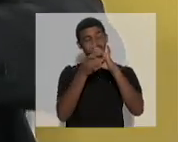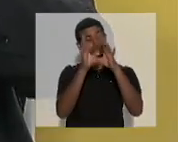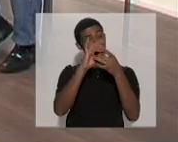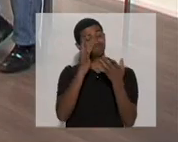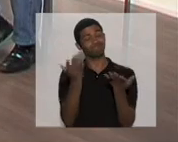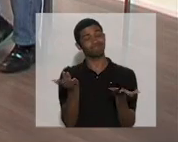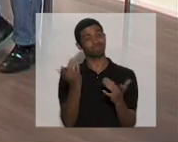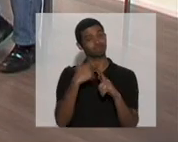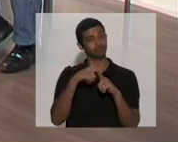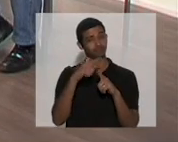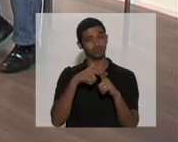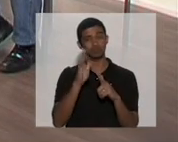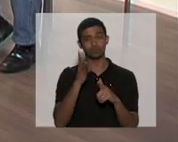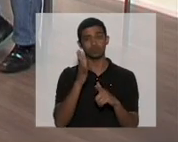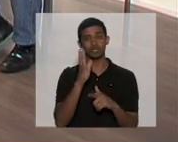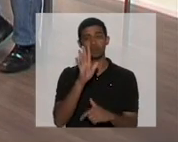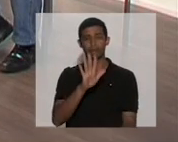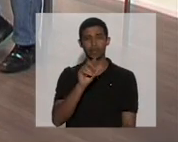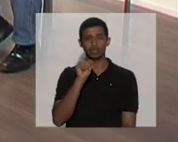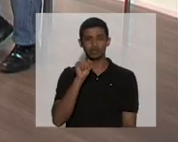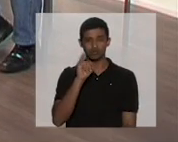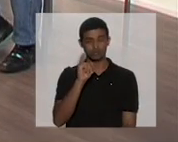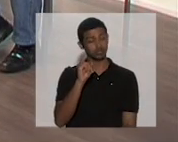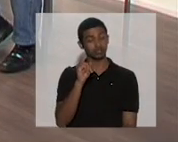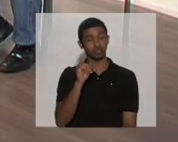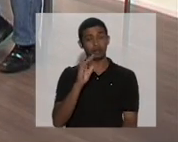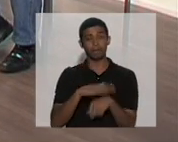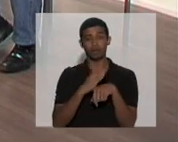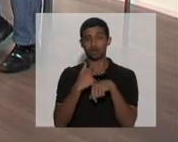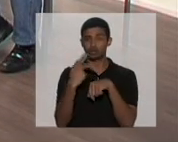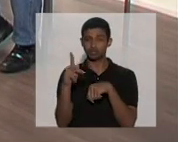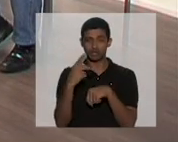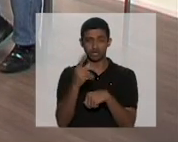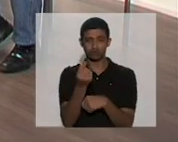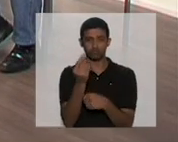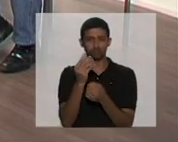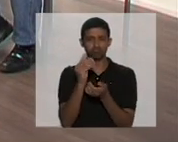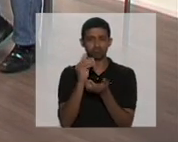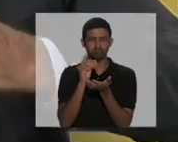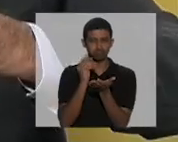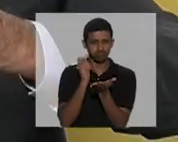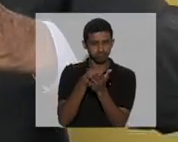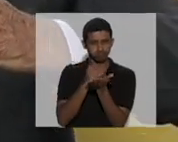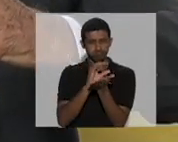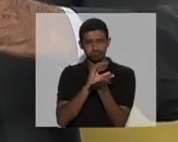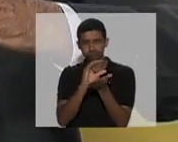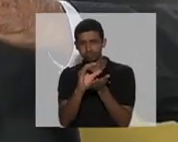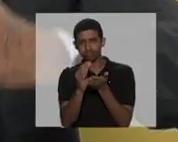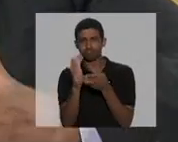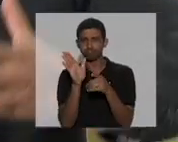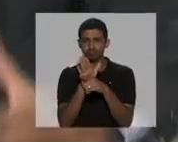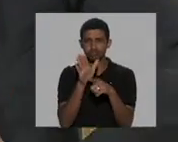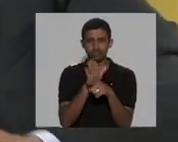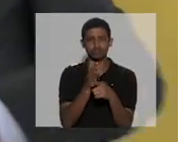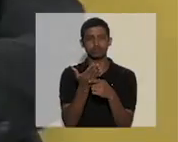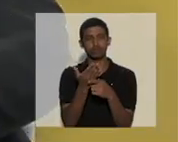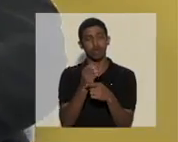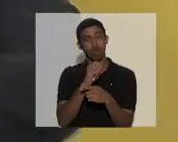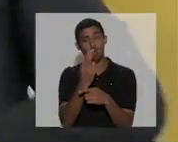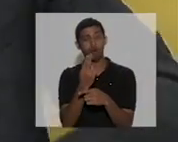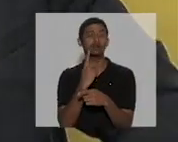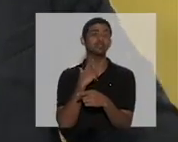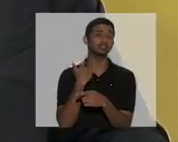extremamente danoso. Mas se isto foi um investimento, se havia